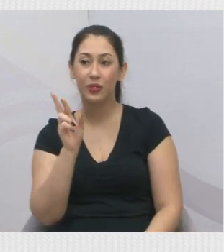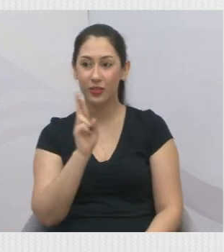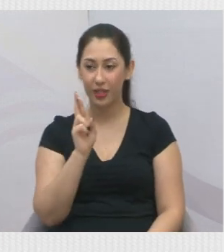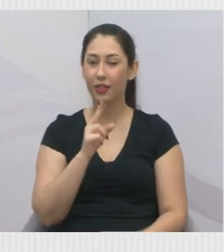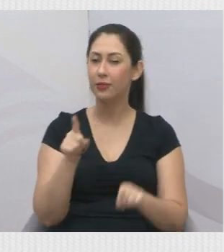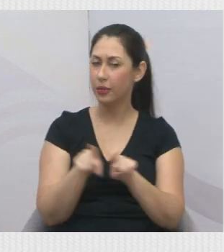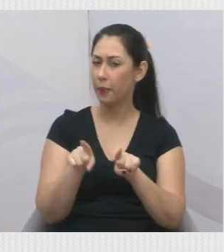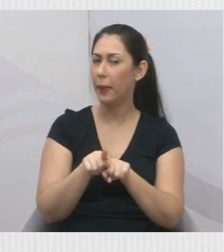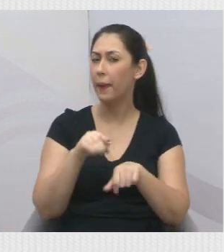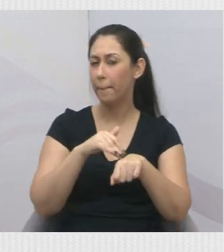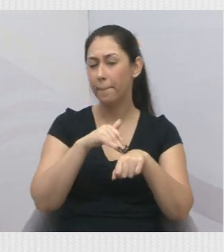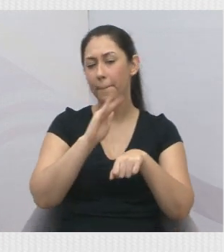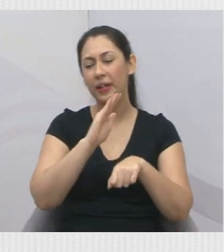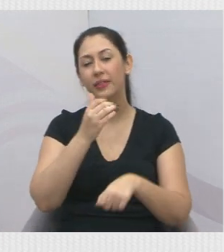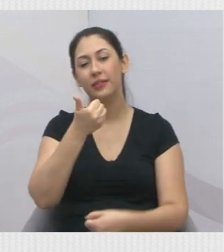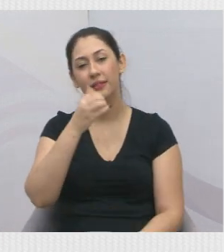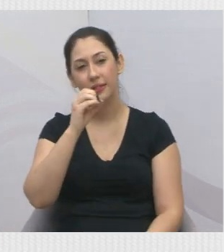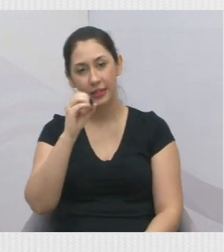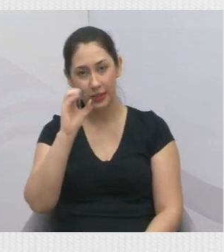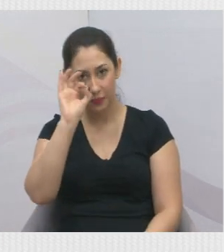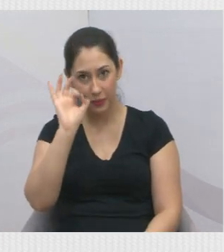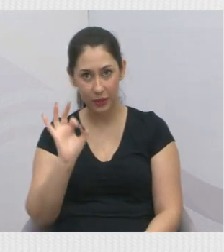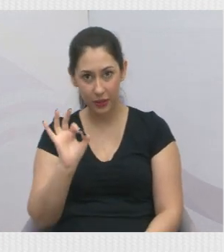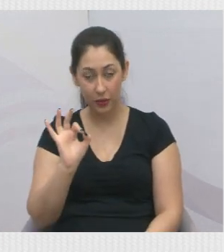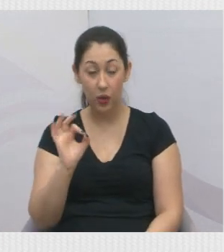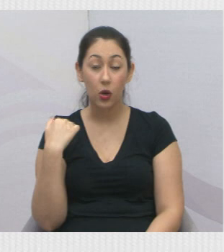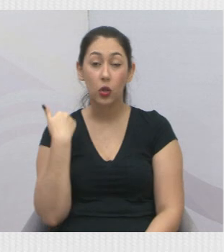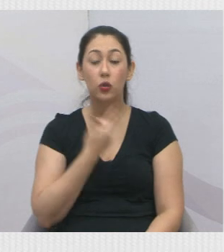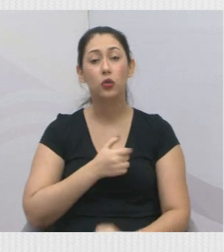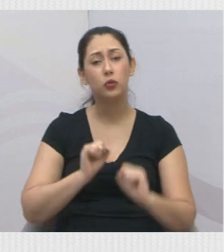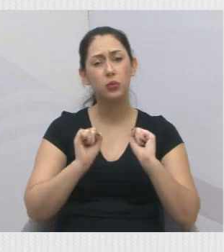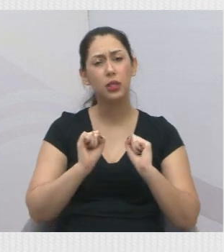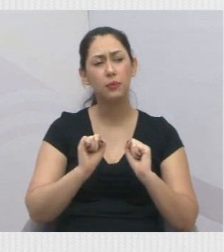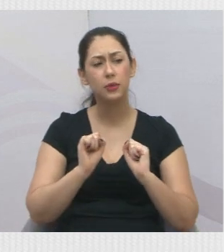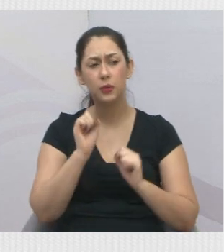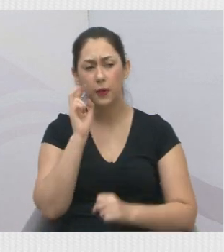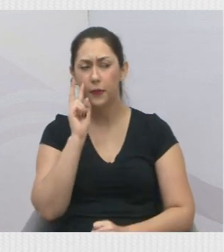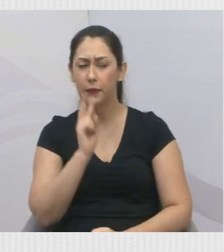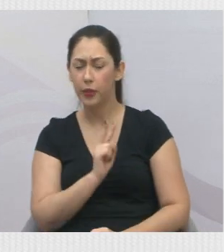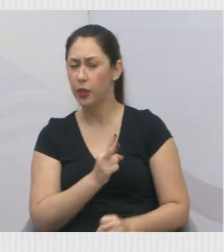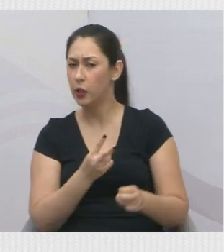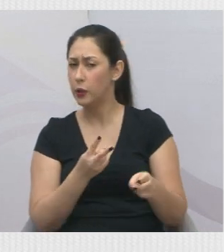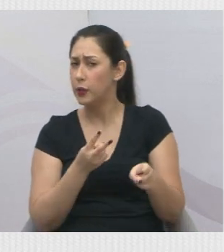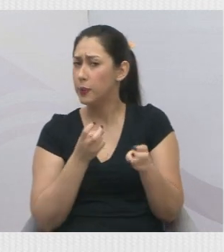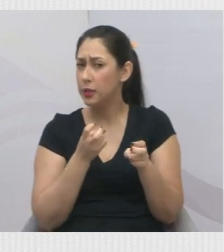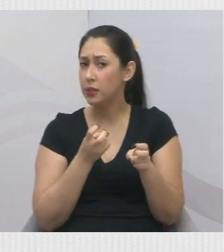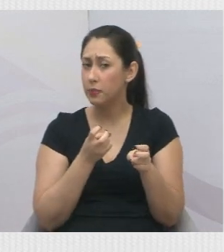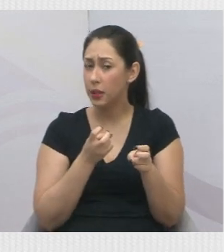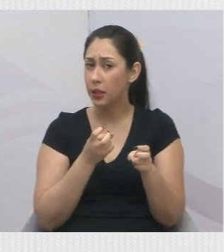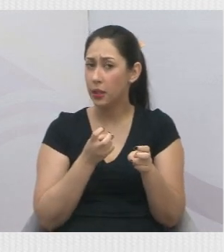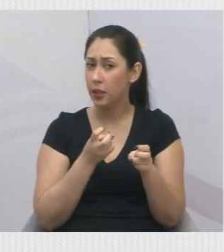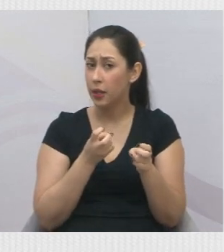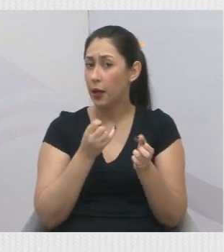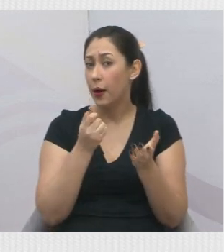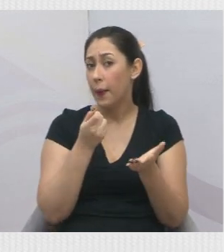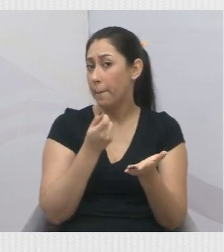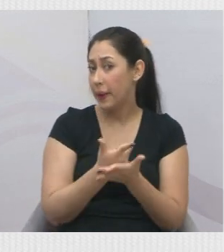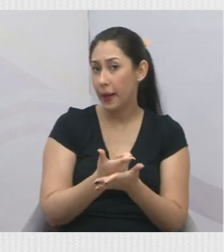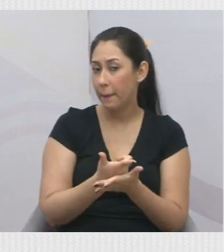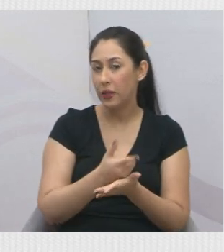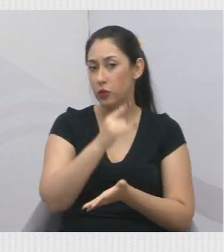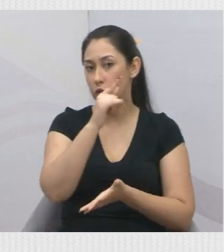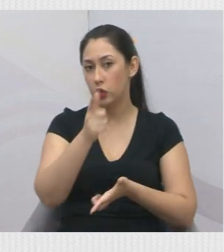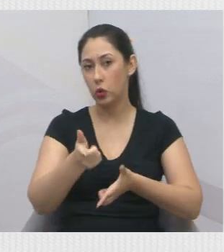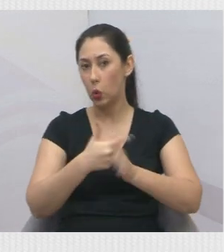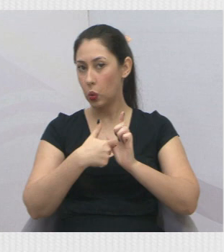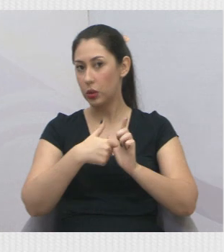R$ 97.656.000, também superou 100%. Aqui nós podemos considerar, nessa receita de serviços, a tarifa de água e